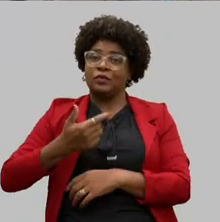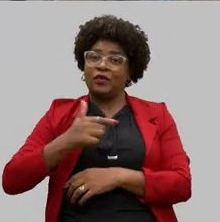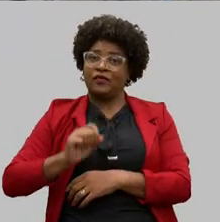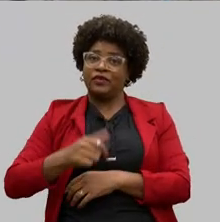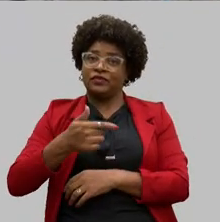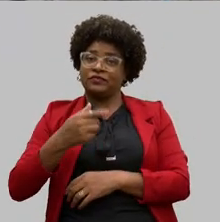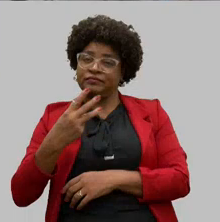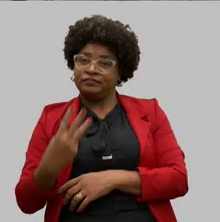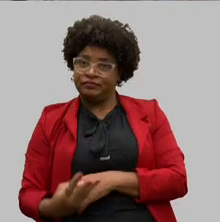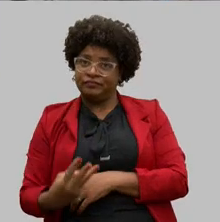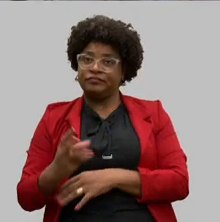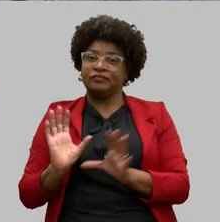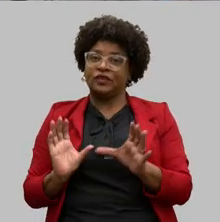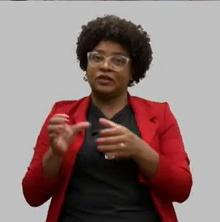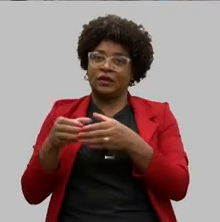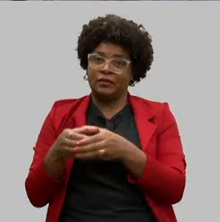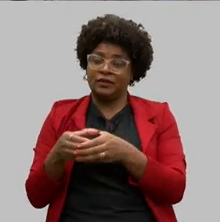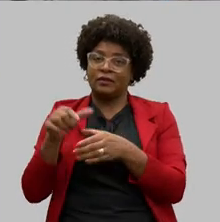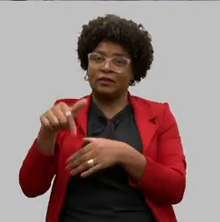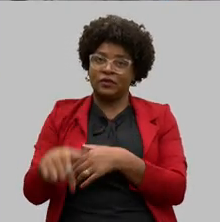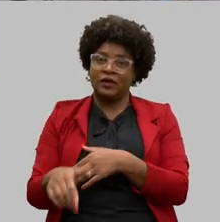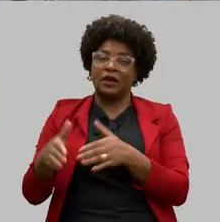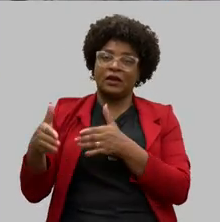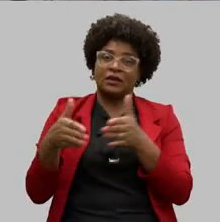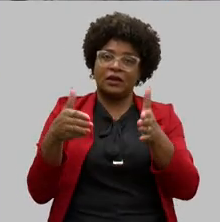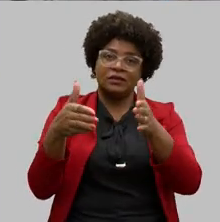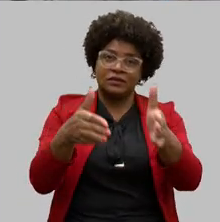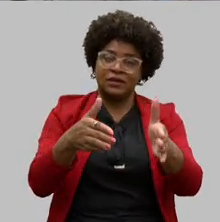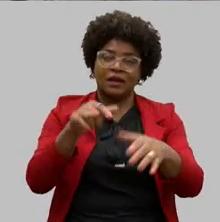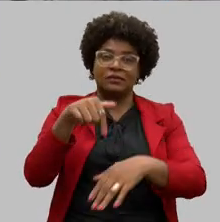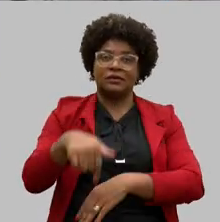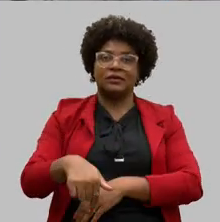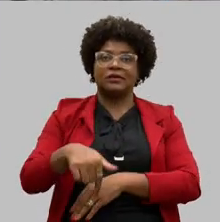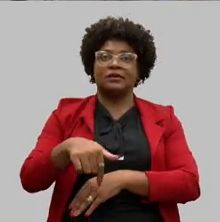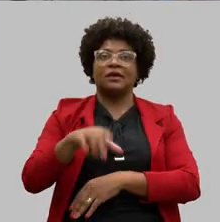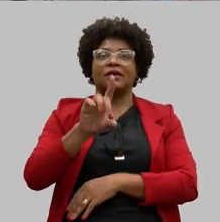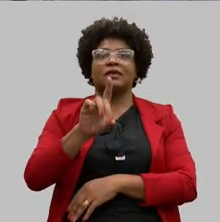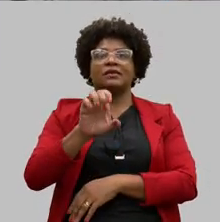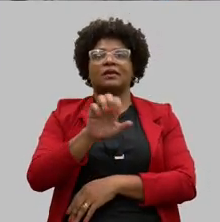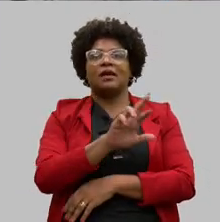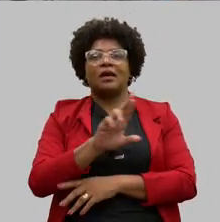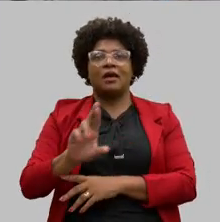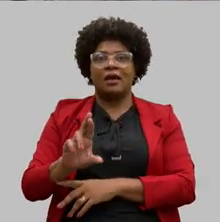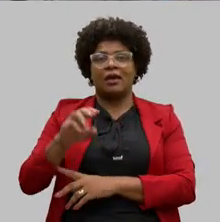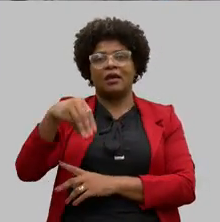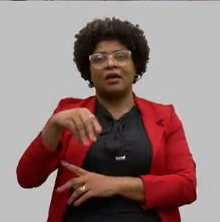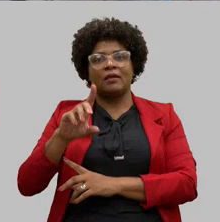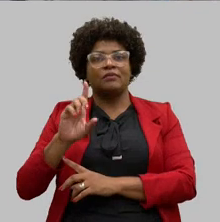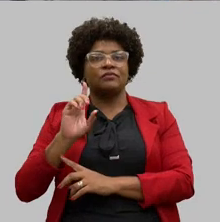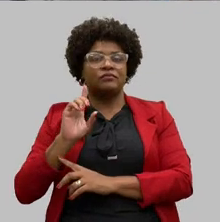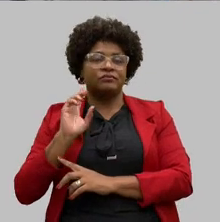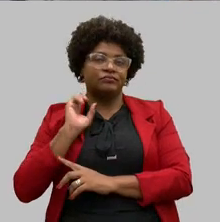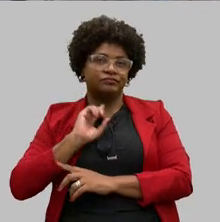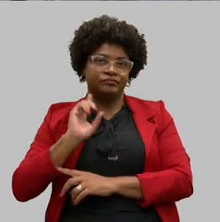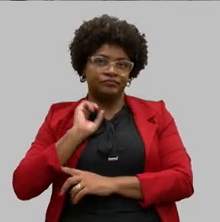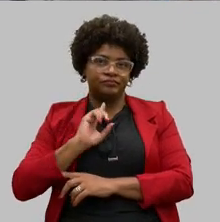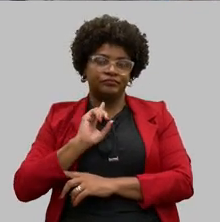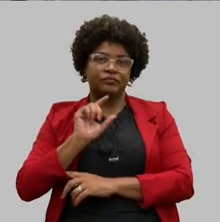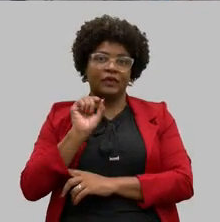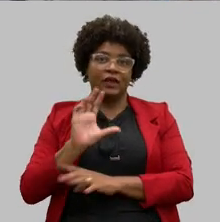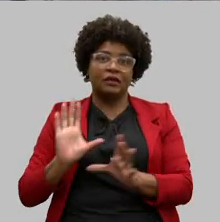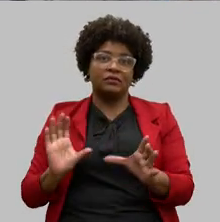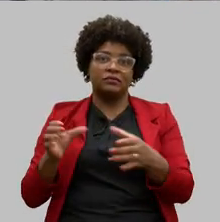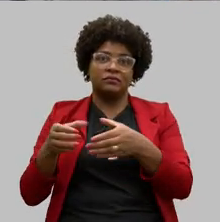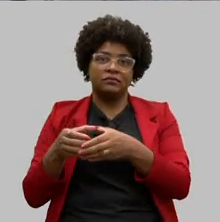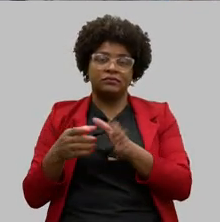edificação e estradas de do Estado de Minas Gerais drmg em que este órgão se